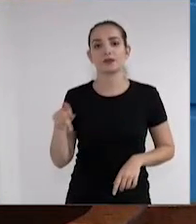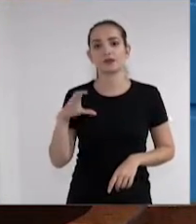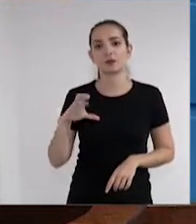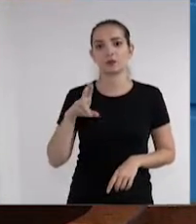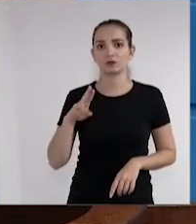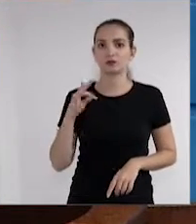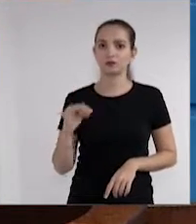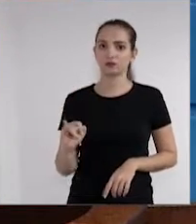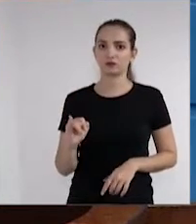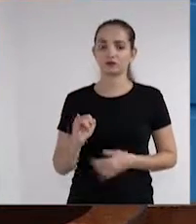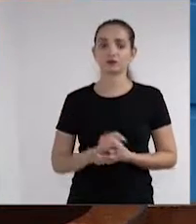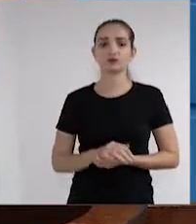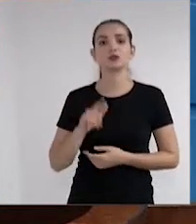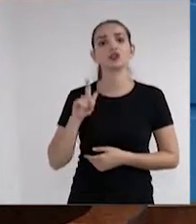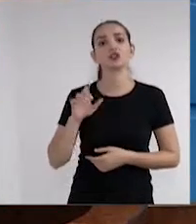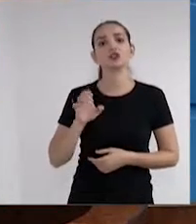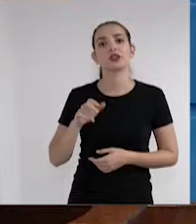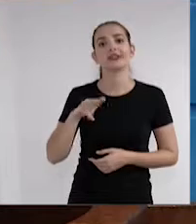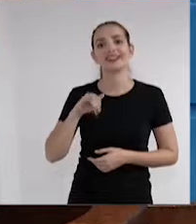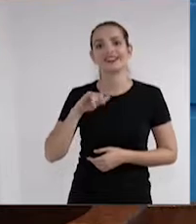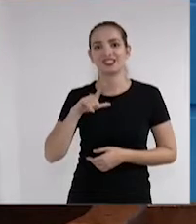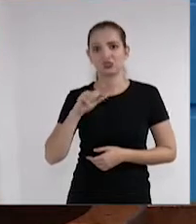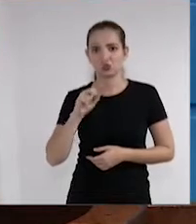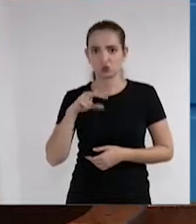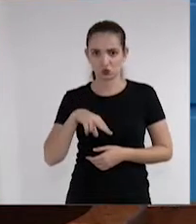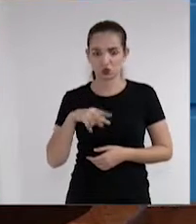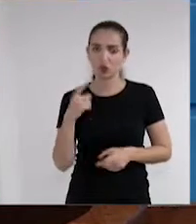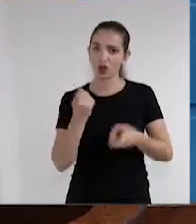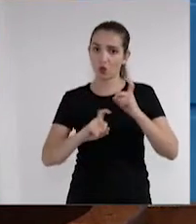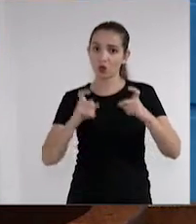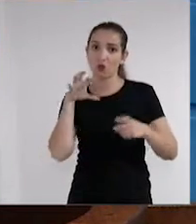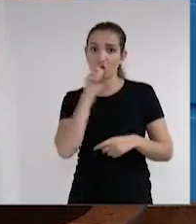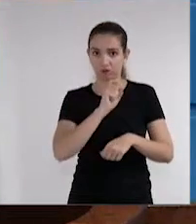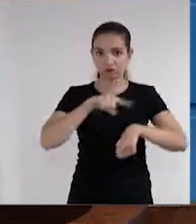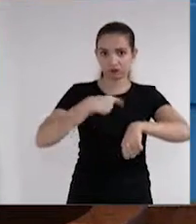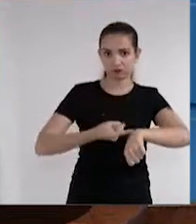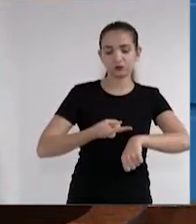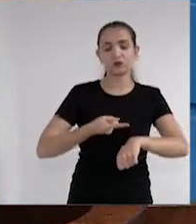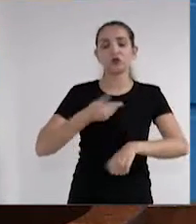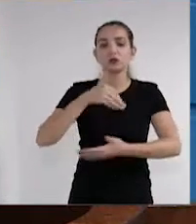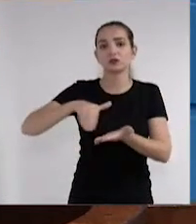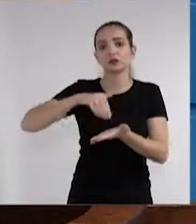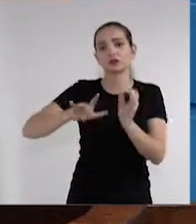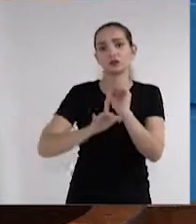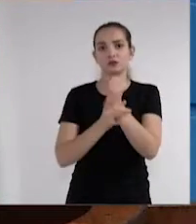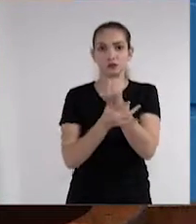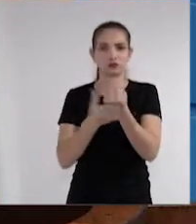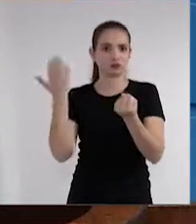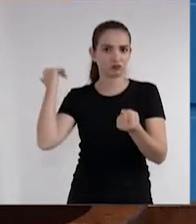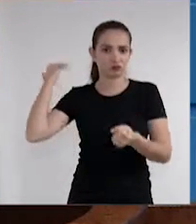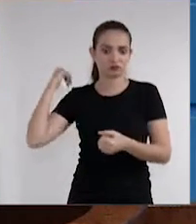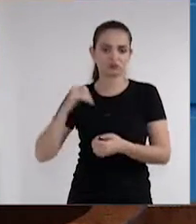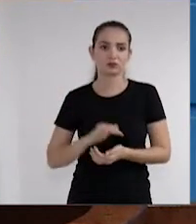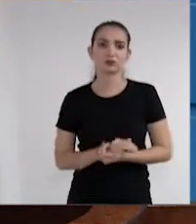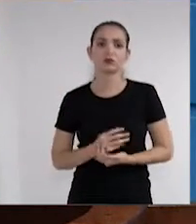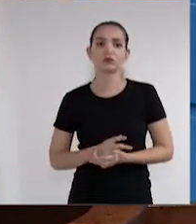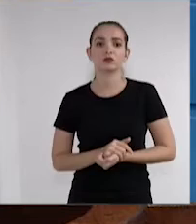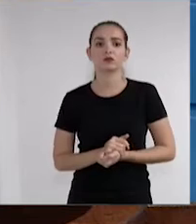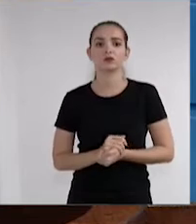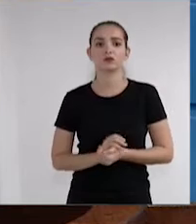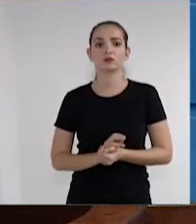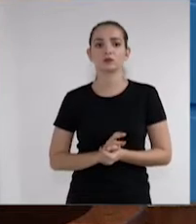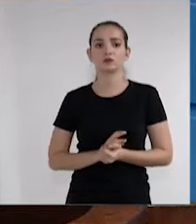CUT, Genilson, reuniu uma reunião de emergência com o secretário de Segurança da época